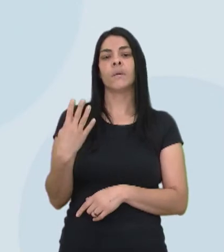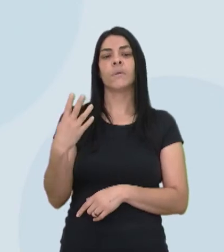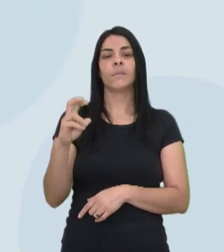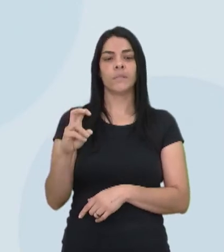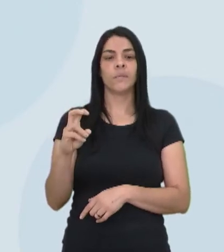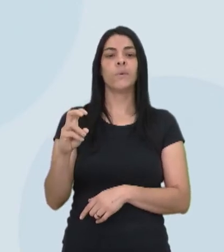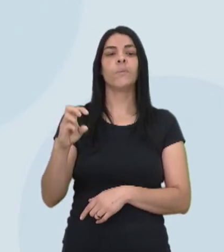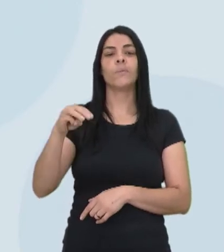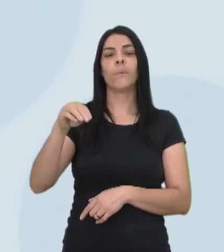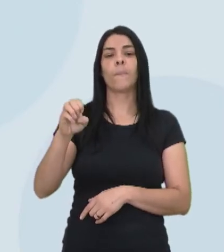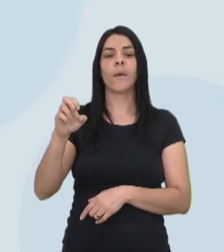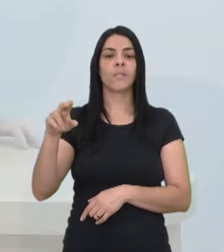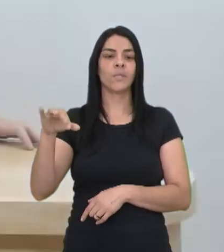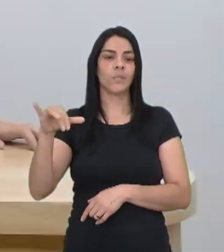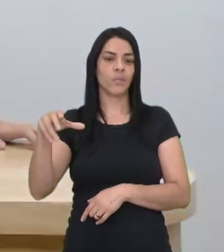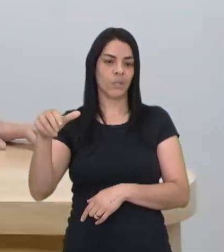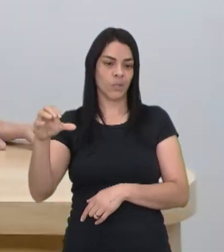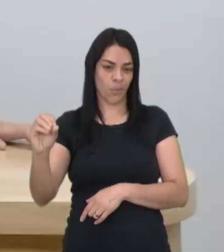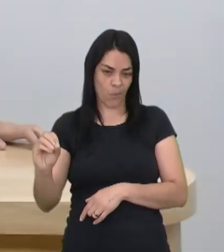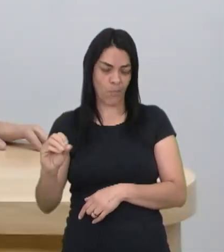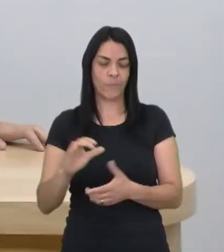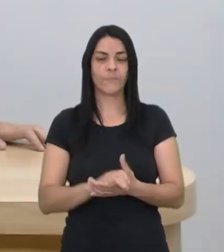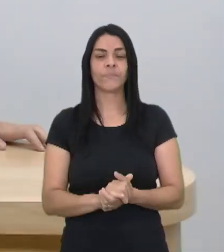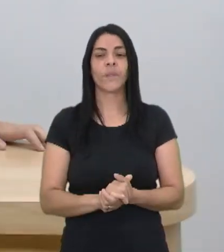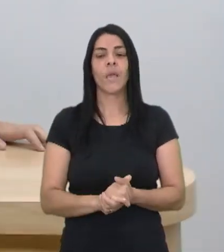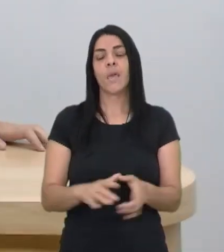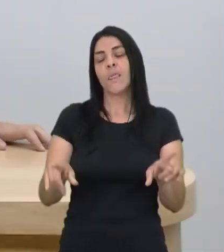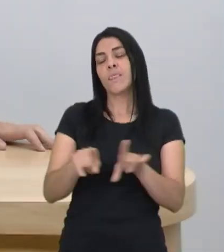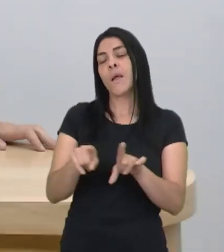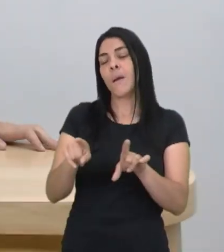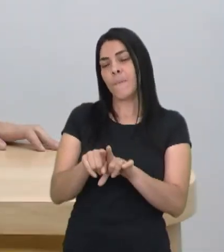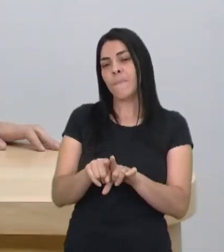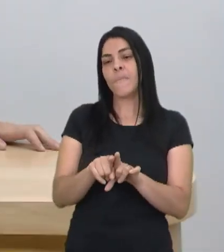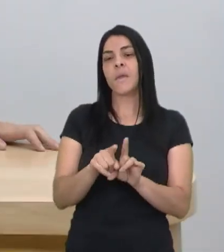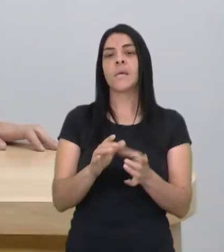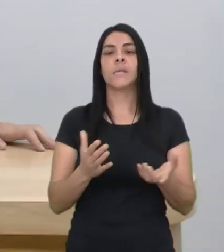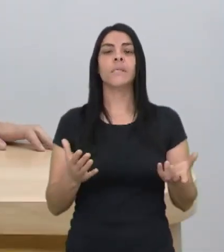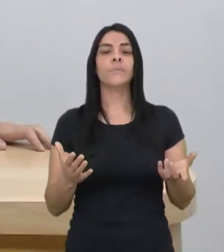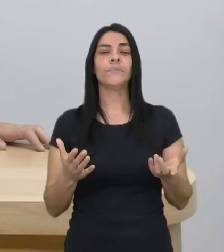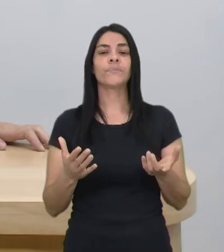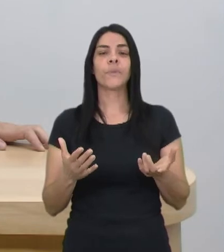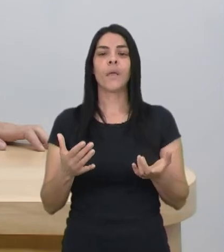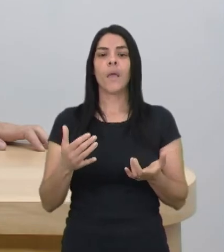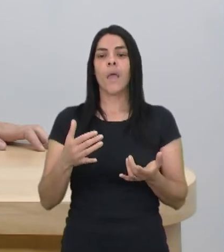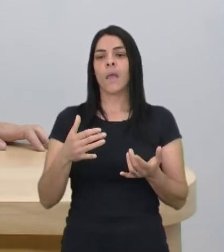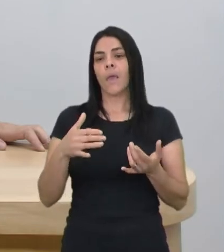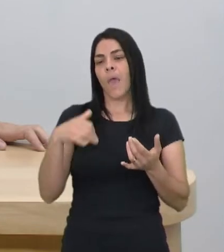E uma coisa também que eu acho importante, né? A questão de